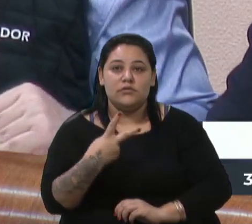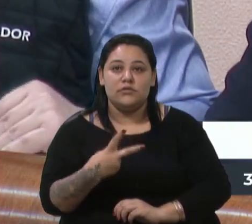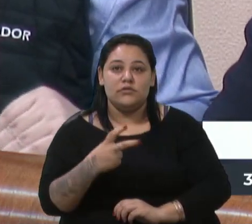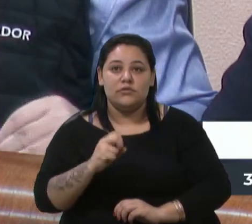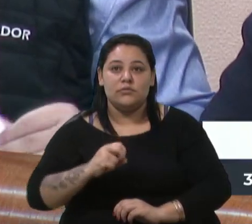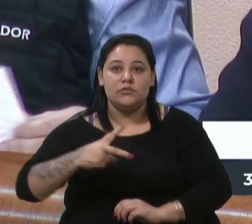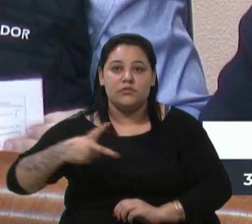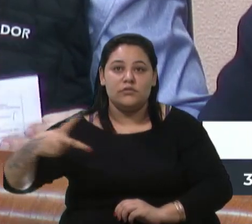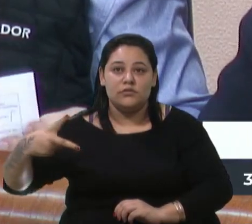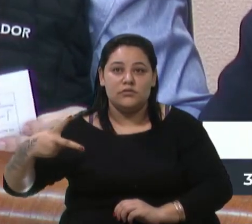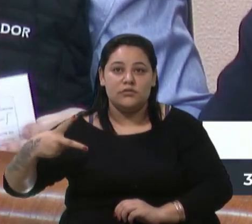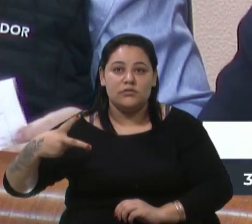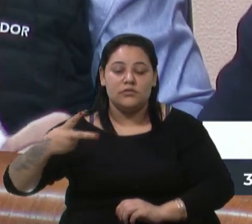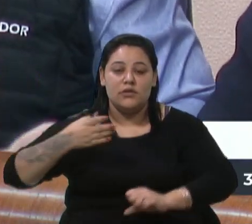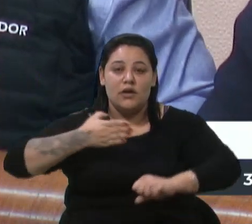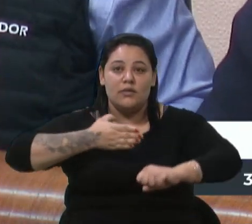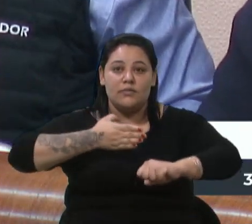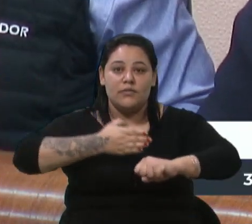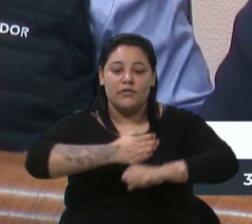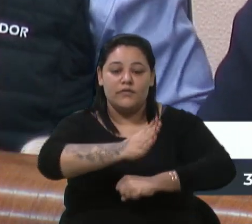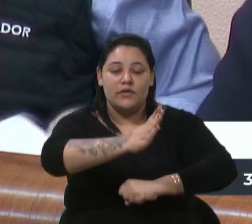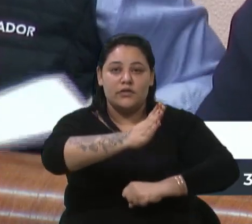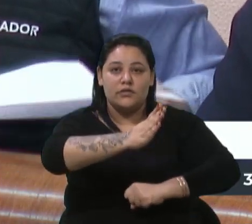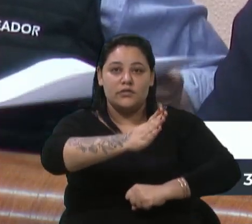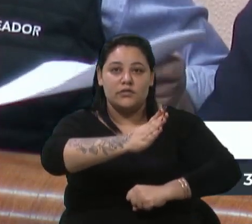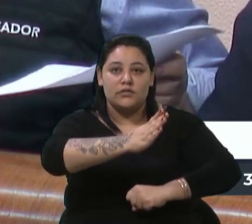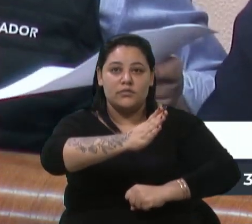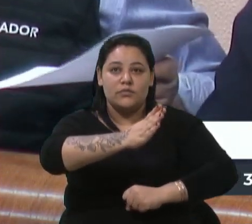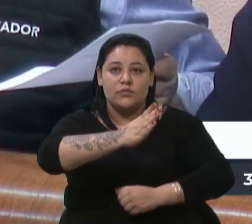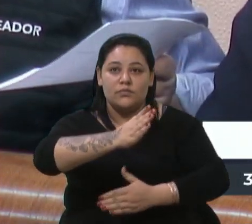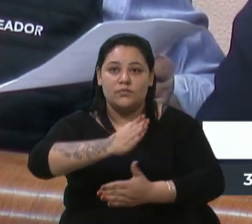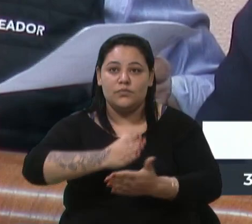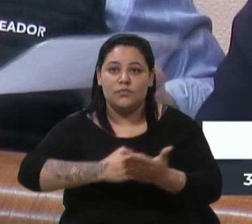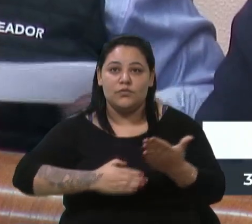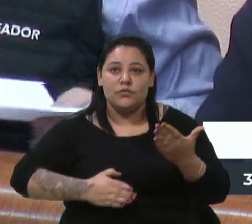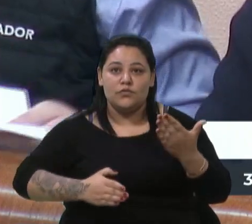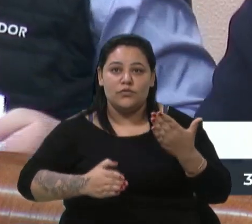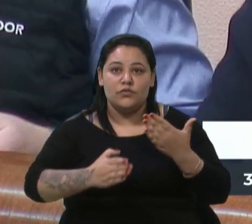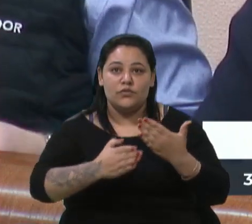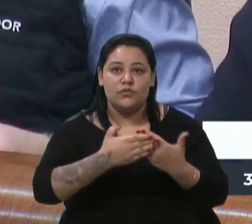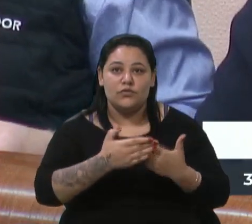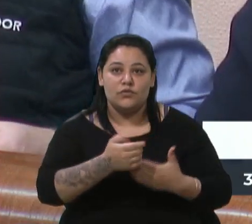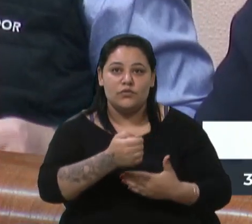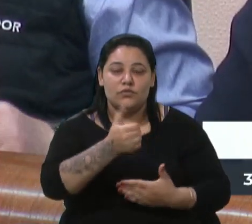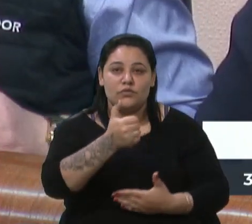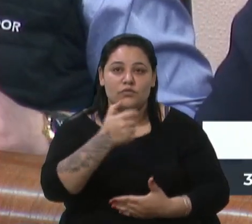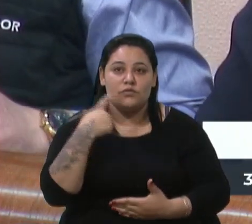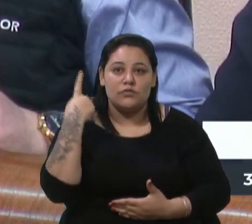112/2022 foi aprovado por unanimidade com ausência Saúde